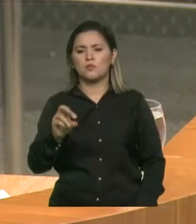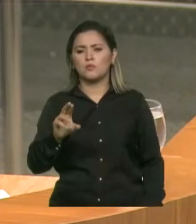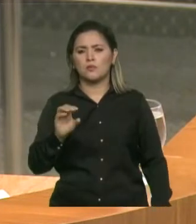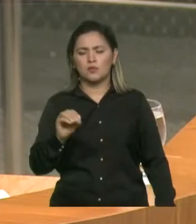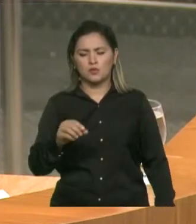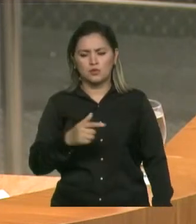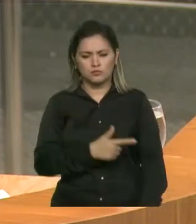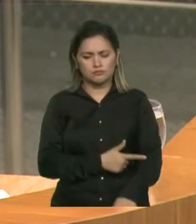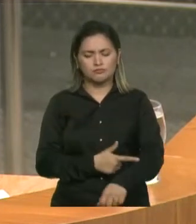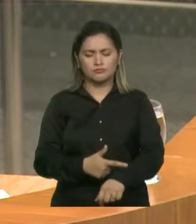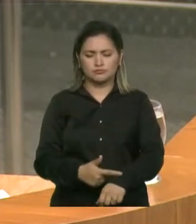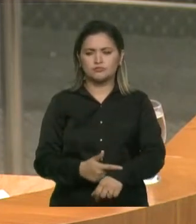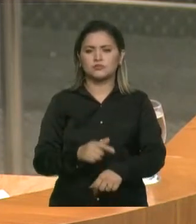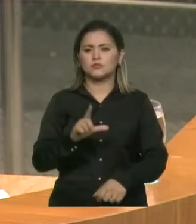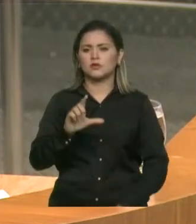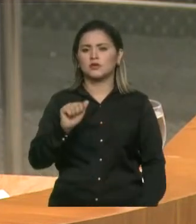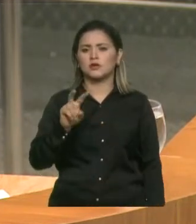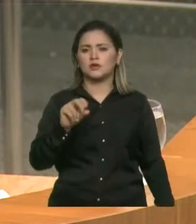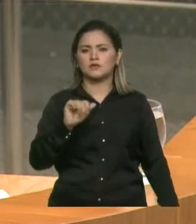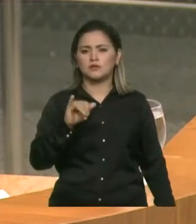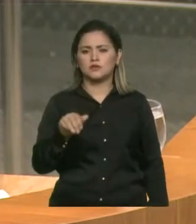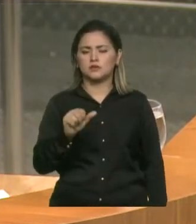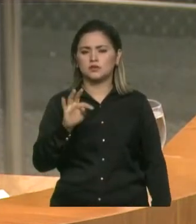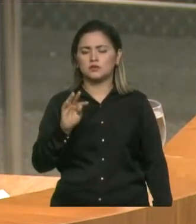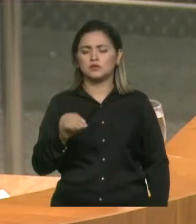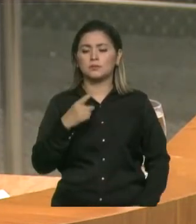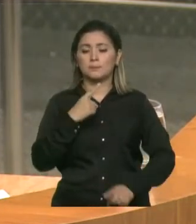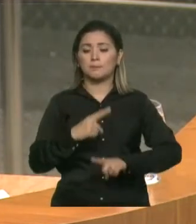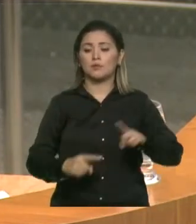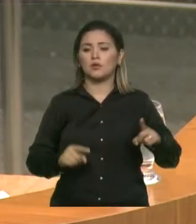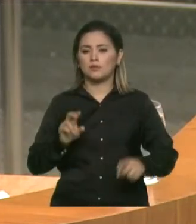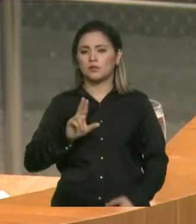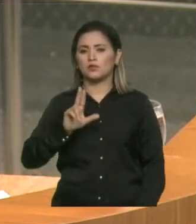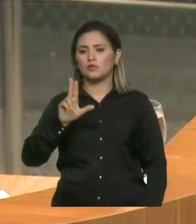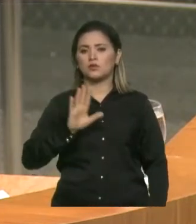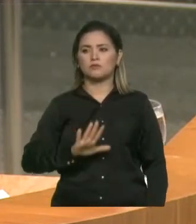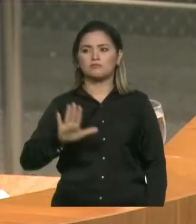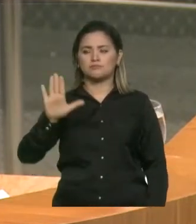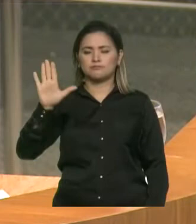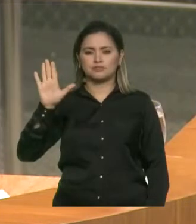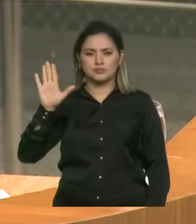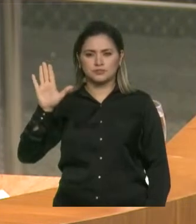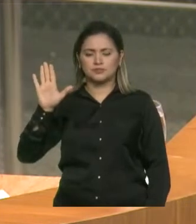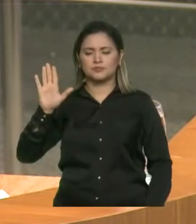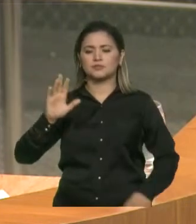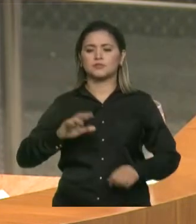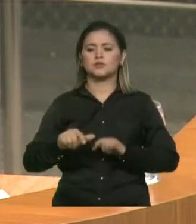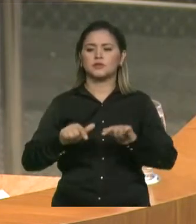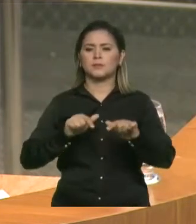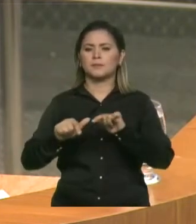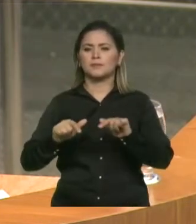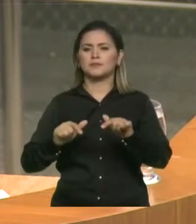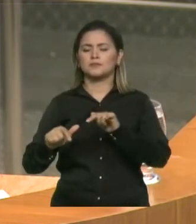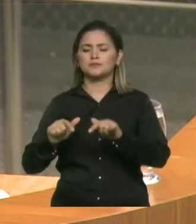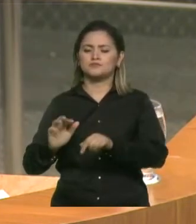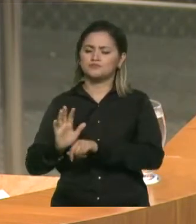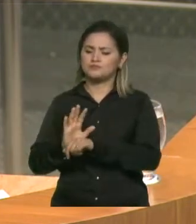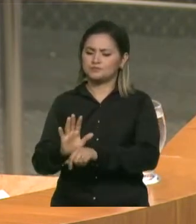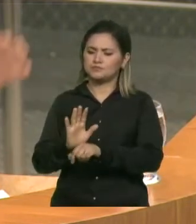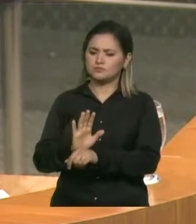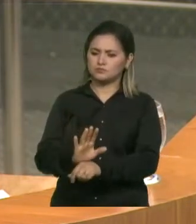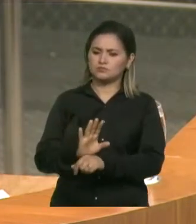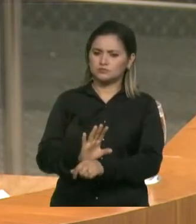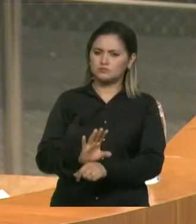Jato, impedindo o presidente Lula de ser candidato, atuando para favorecer a